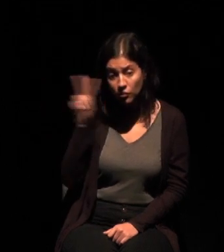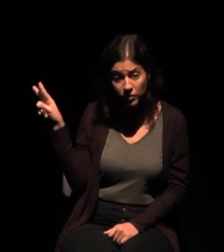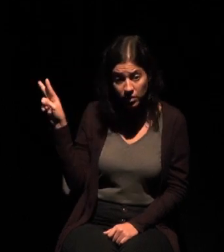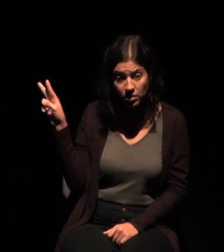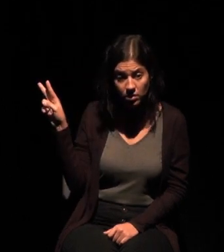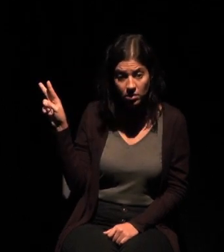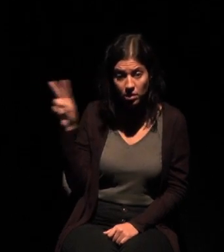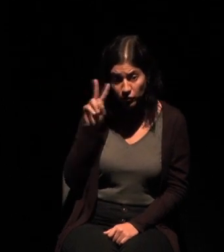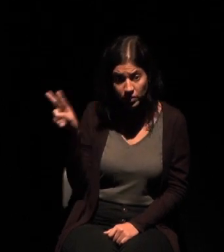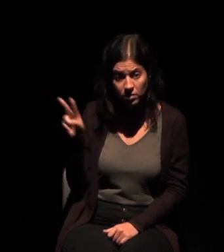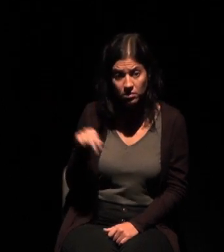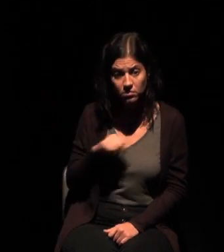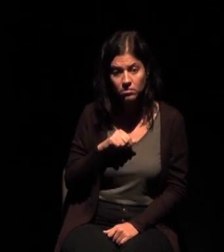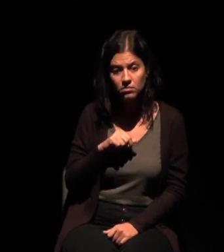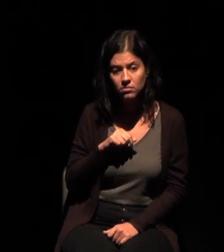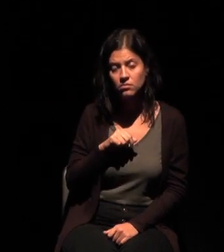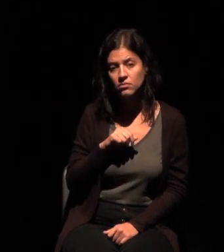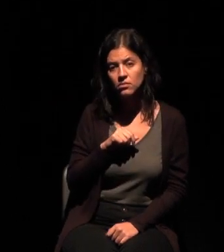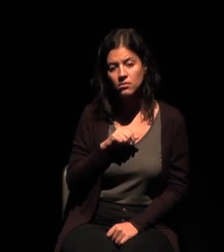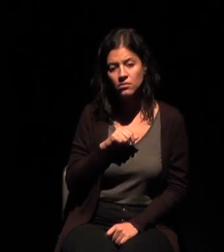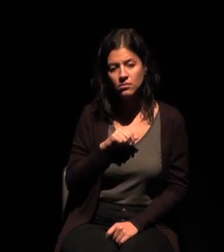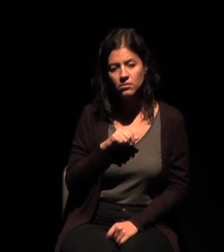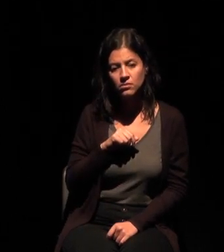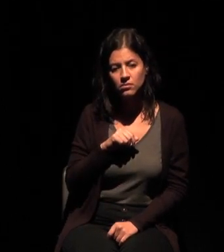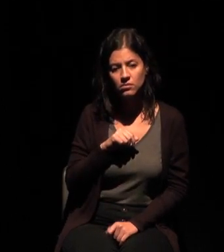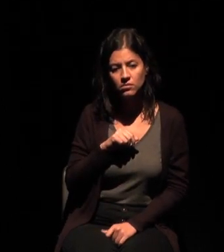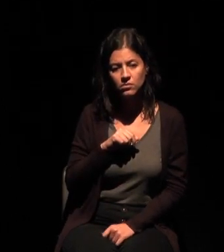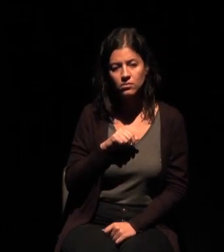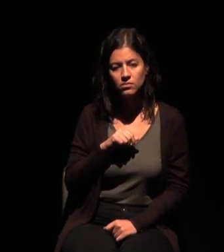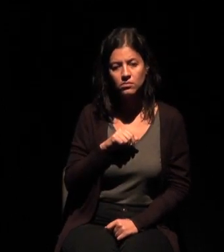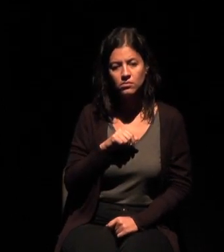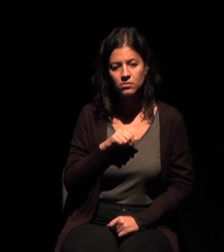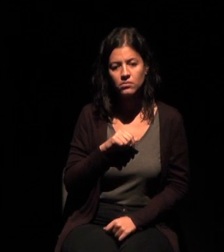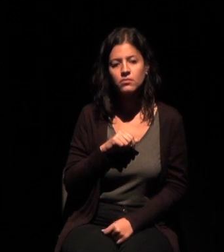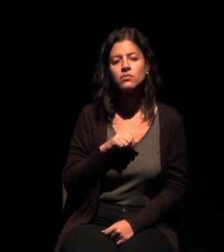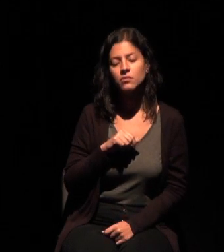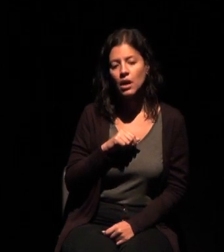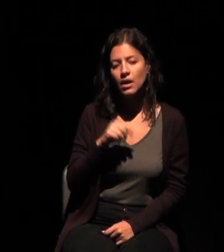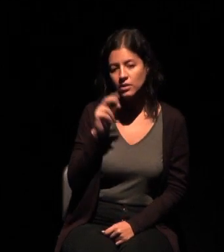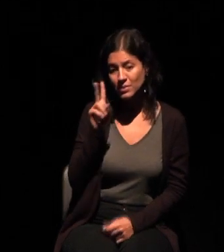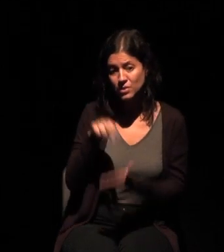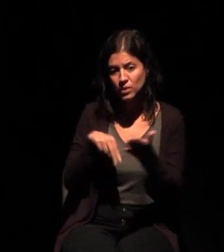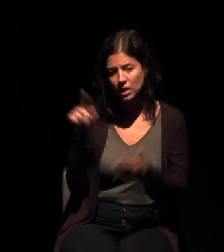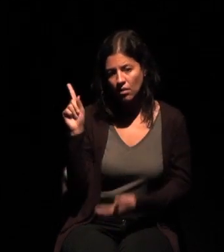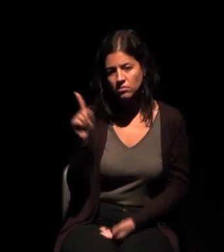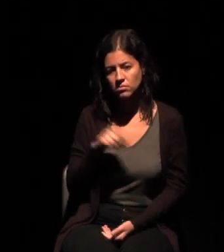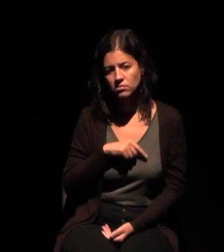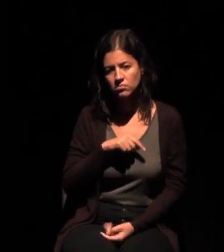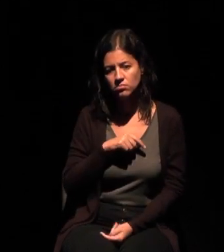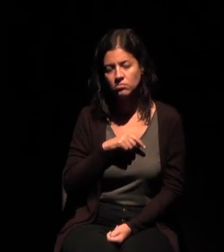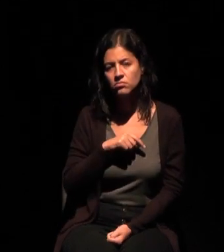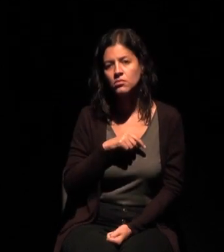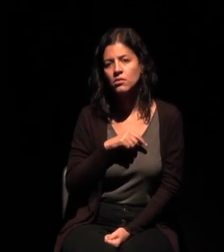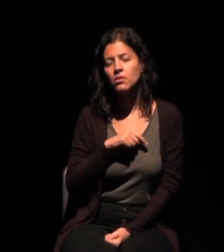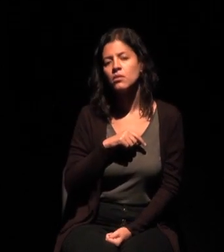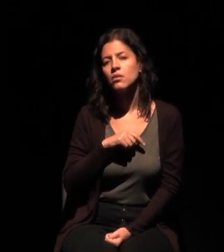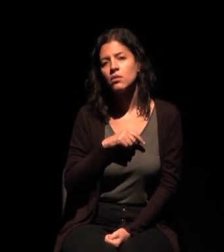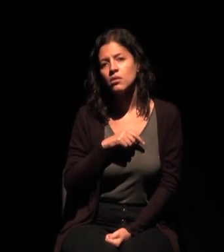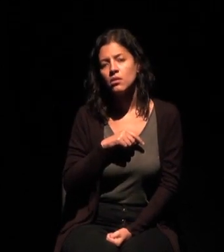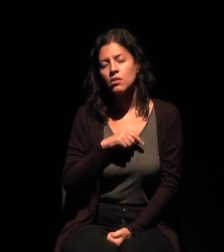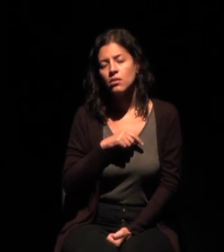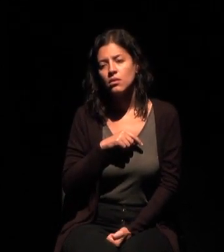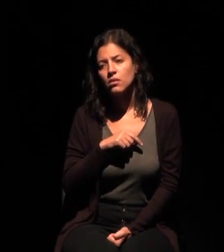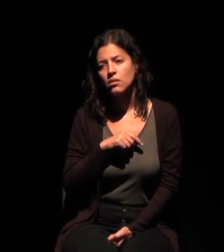agentes certo dentro da universidade nomeadamente as pessoas certas com quem trabalhar que percebessem de facto é que o